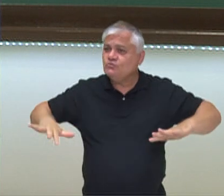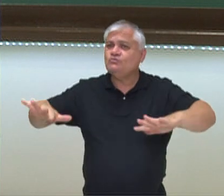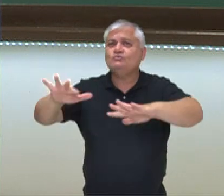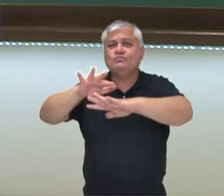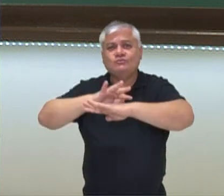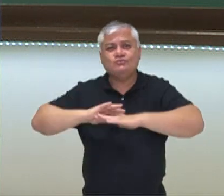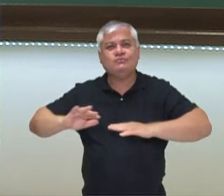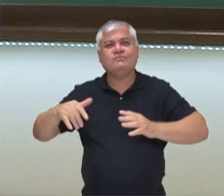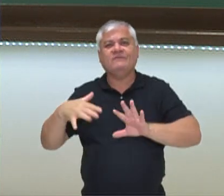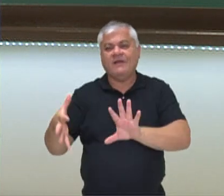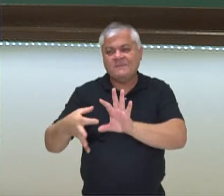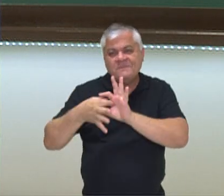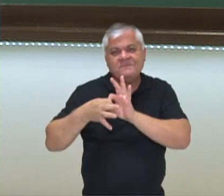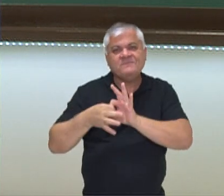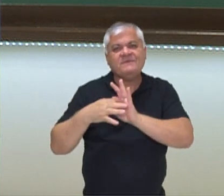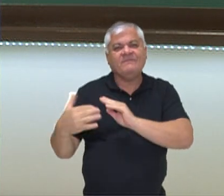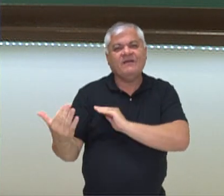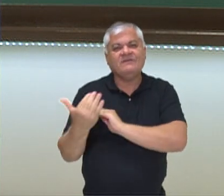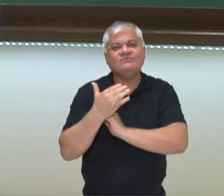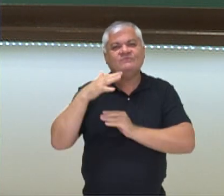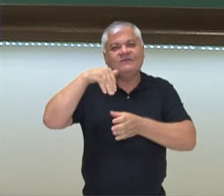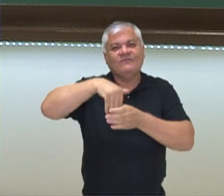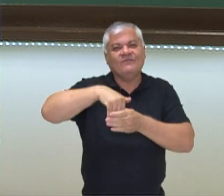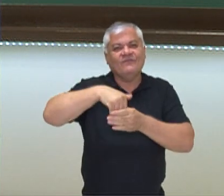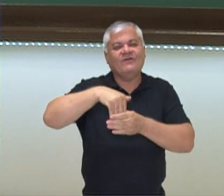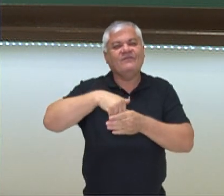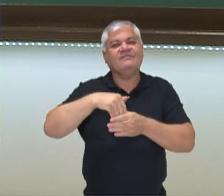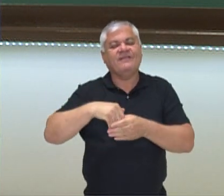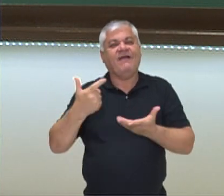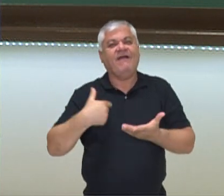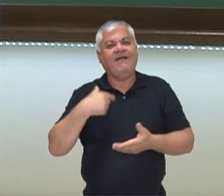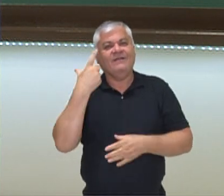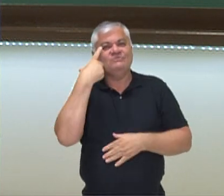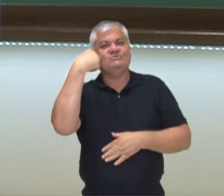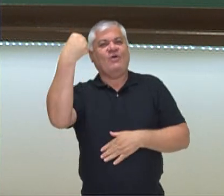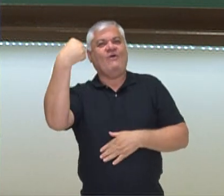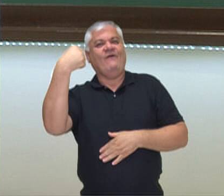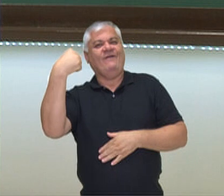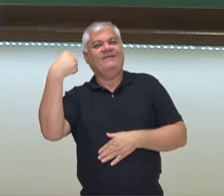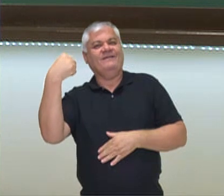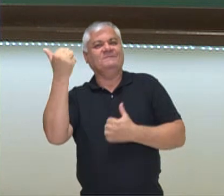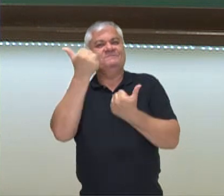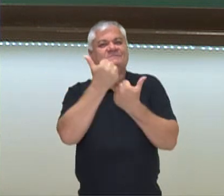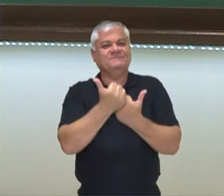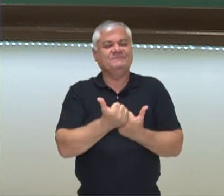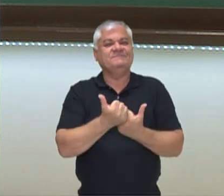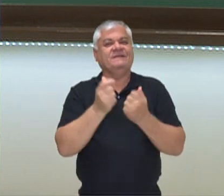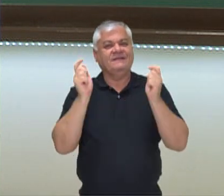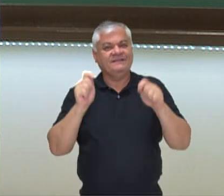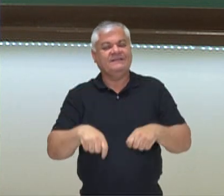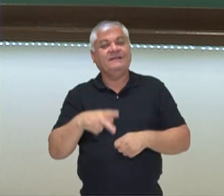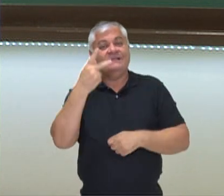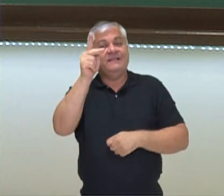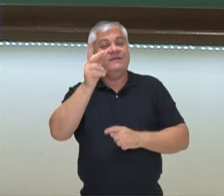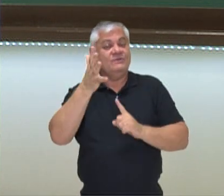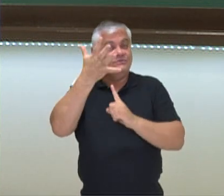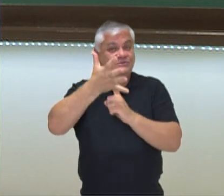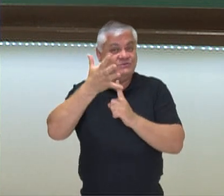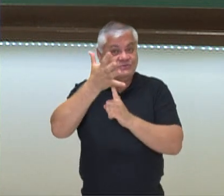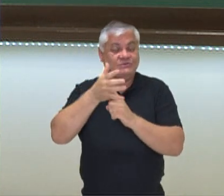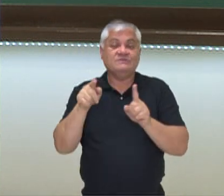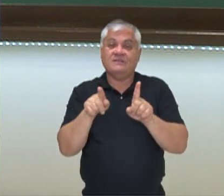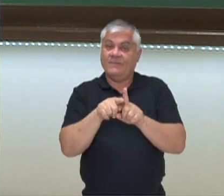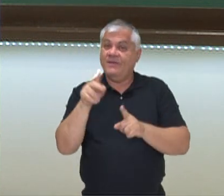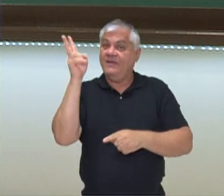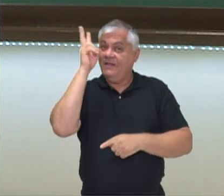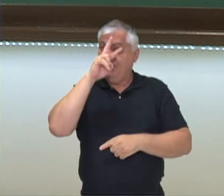te trazer como representante do grupo. É isso que você tem que se lembrar para produzir bem o seu discurso e também se